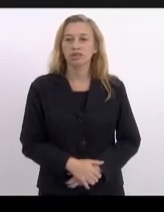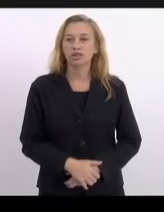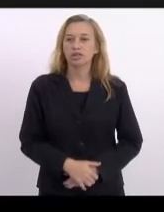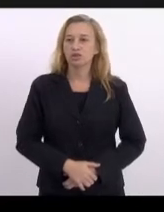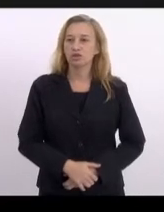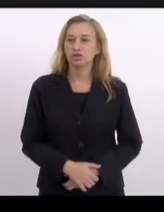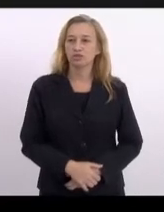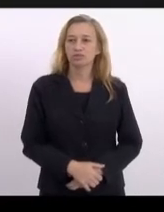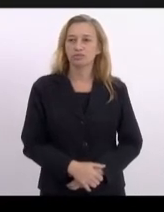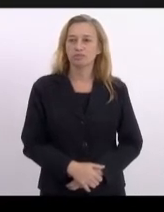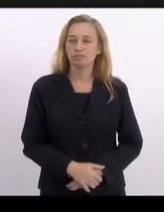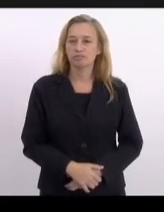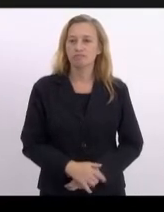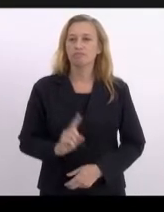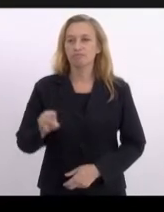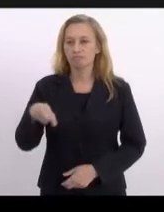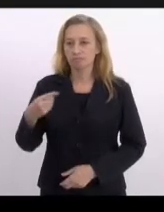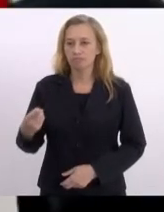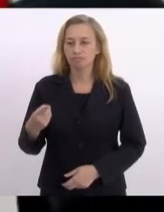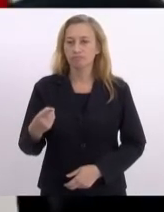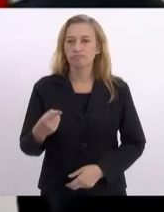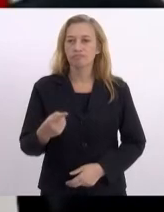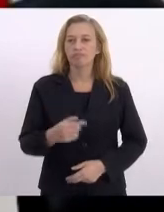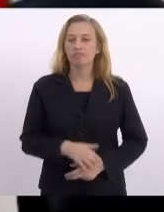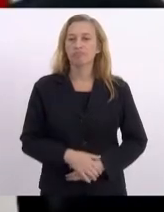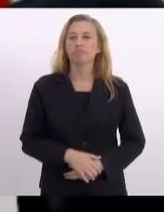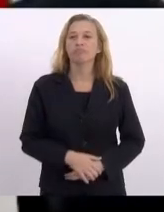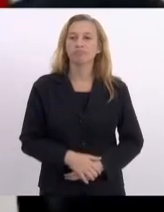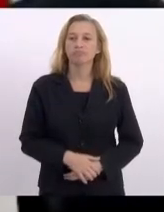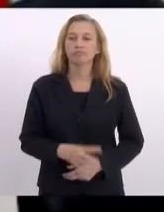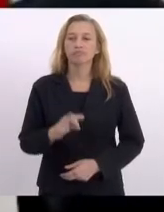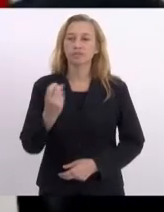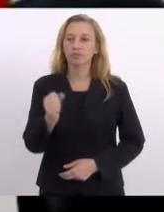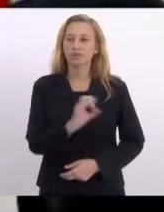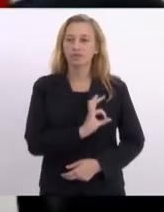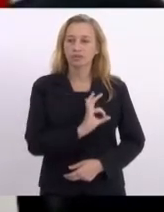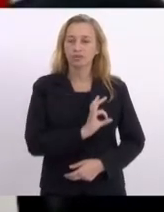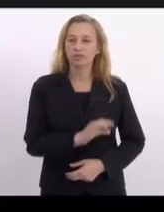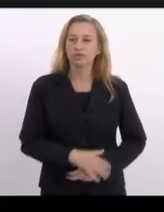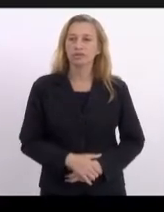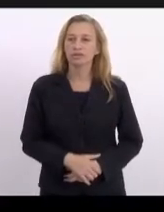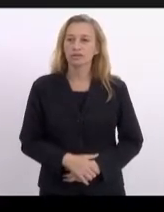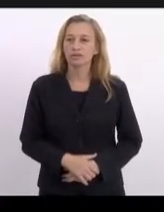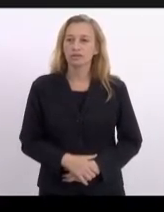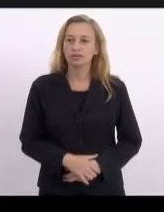Só um minutinho. O próximo orador inscrito é a nobre deputada Marta Rocha.